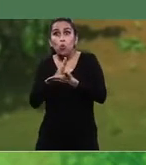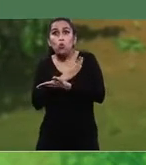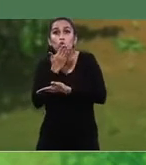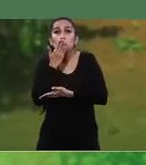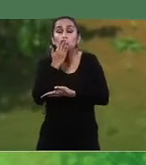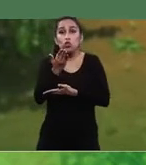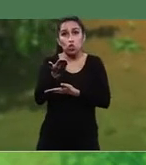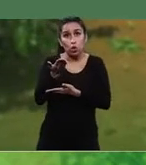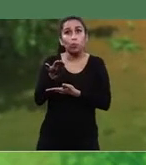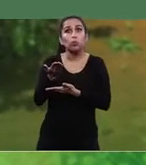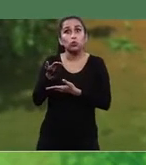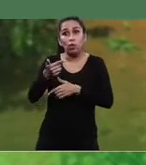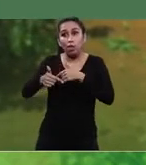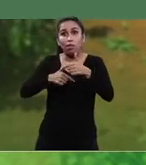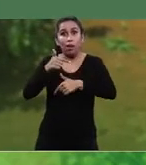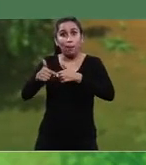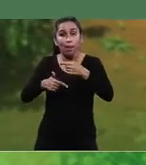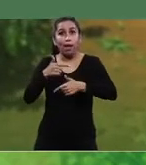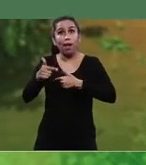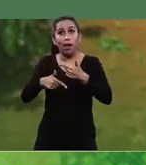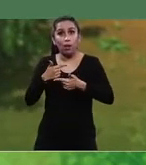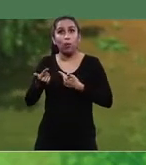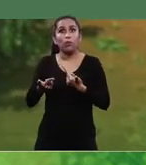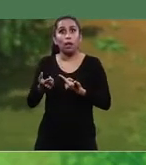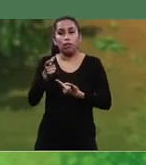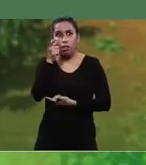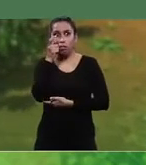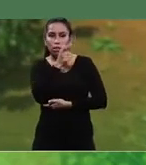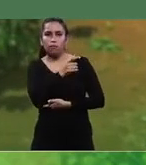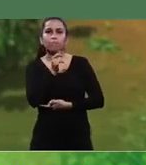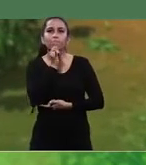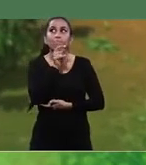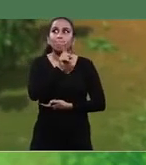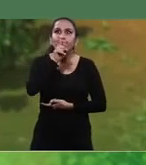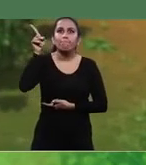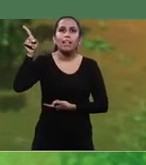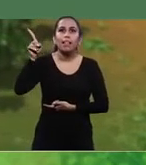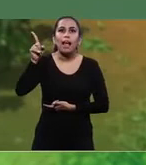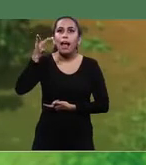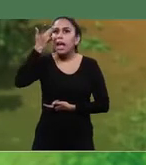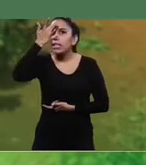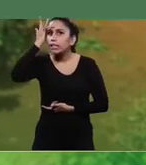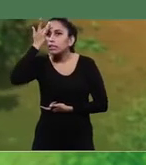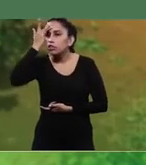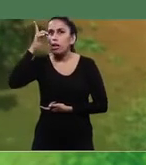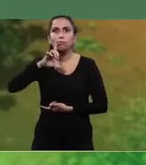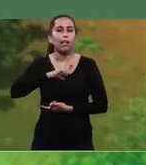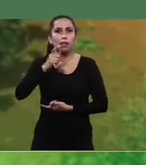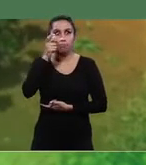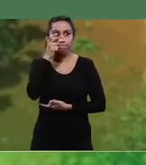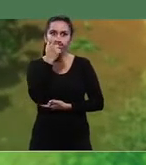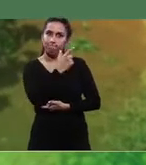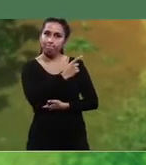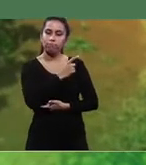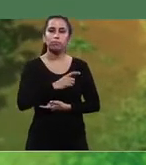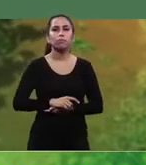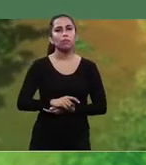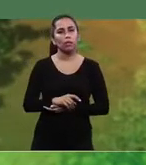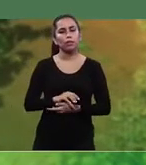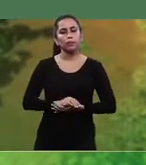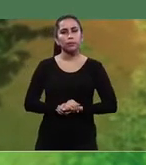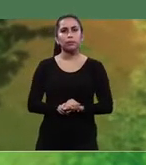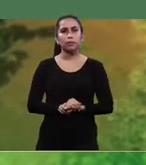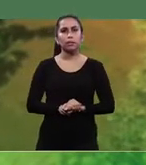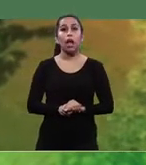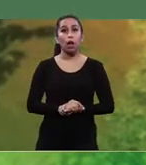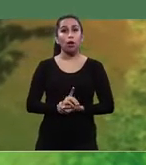gente sabe que a Índia é um mercado tradicional e muito destacado, mas nesses recortes que a gente fez também chamaram a atenção, por exemplo, os mercados